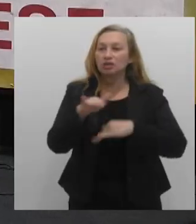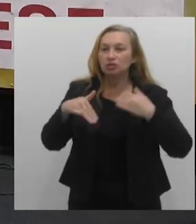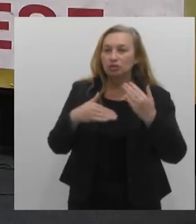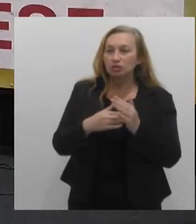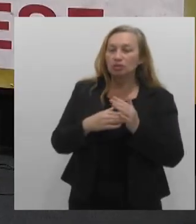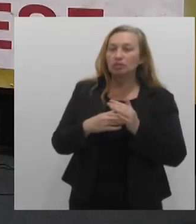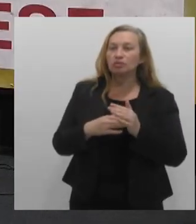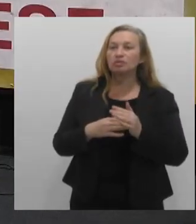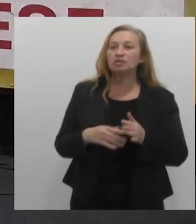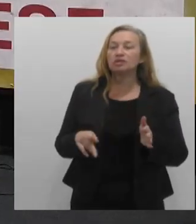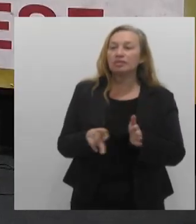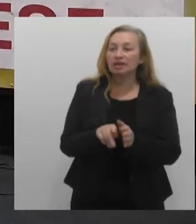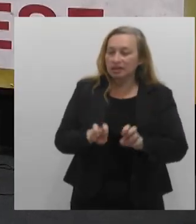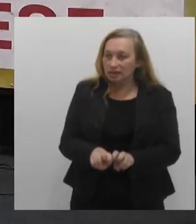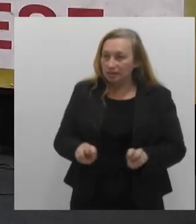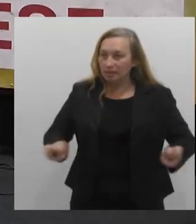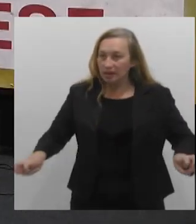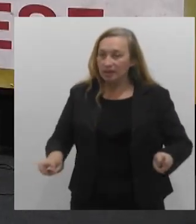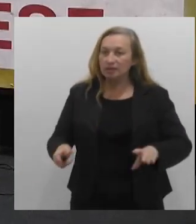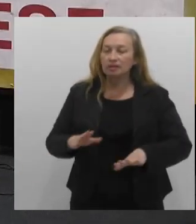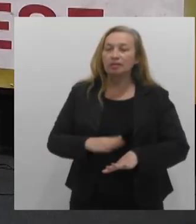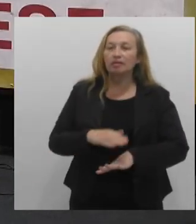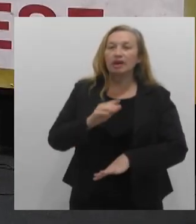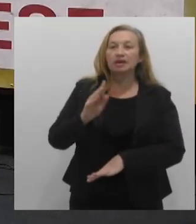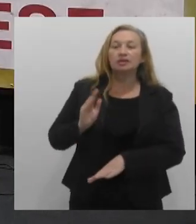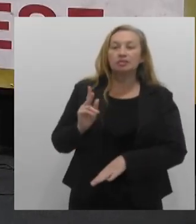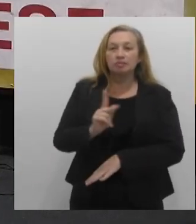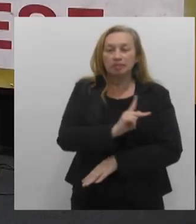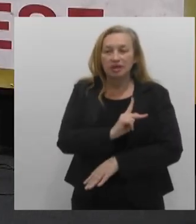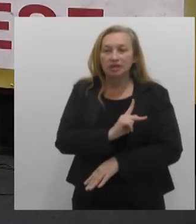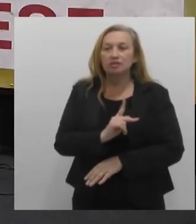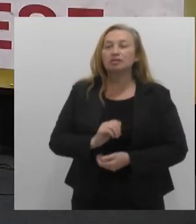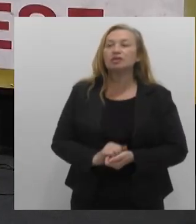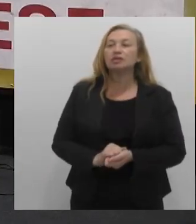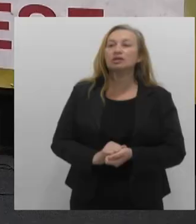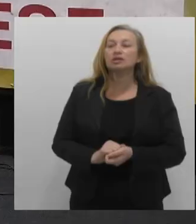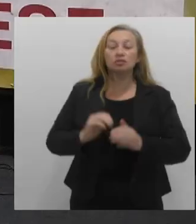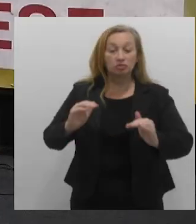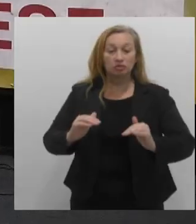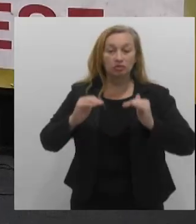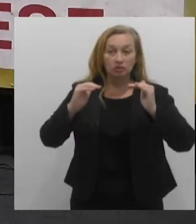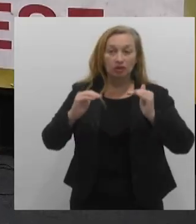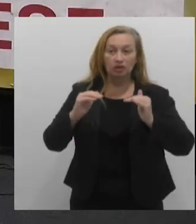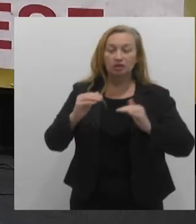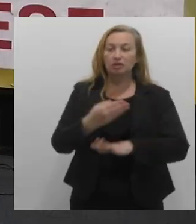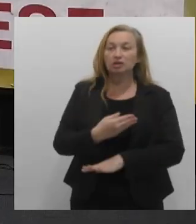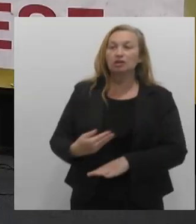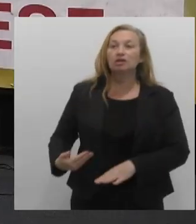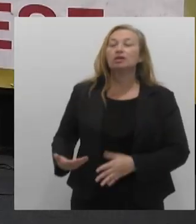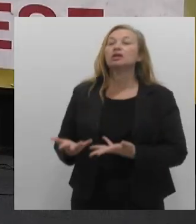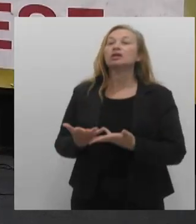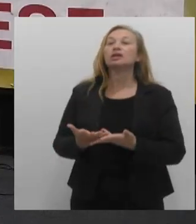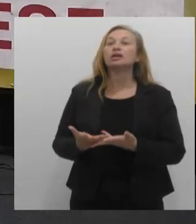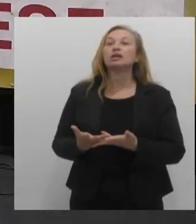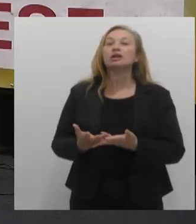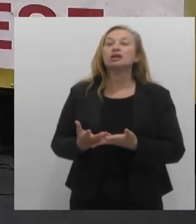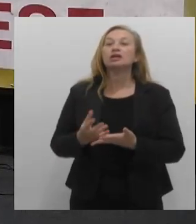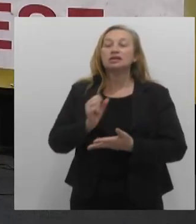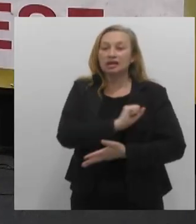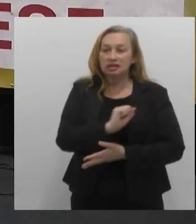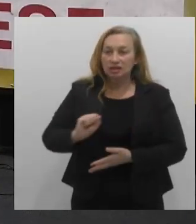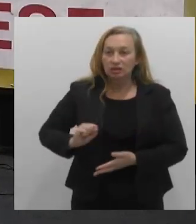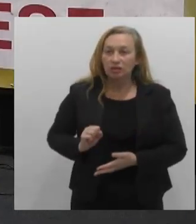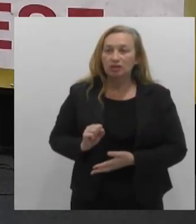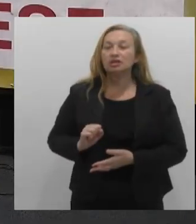da mesa, os demais senhores bispos aqui presentes, as autoridades, demais sacerdotes e clérigos, todos